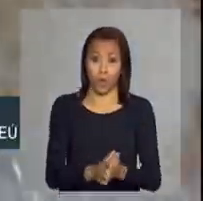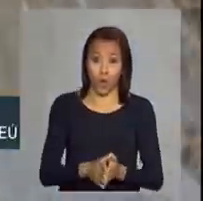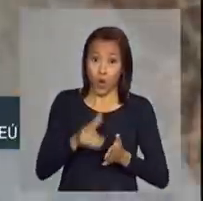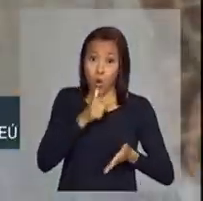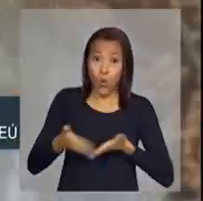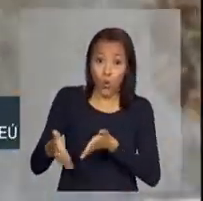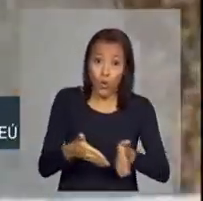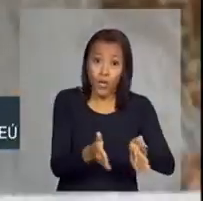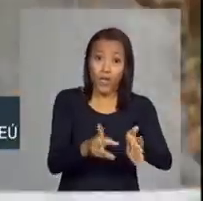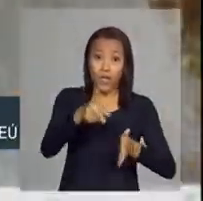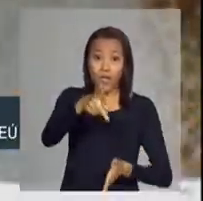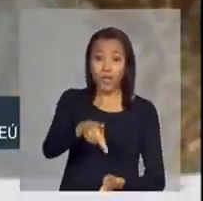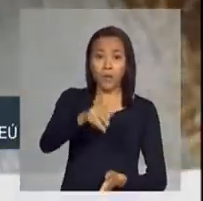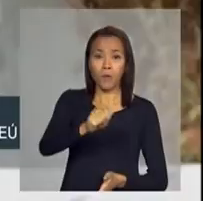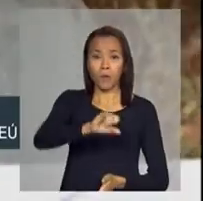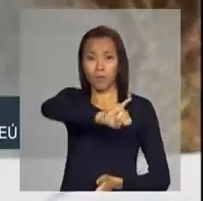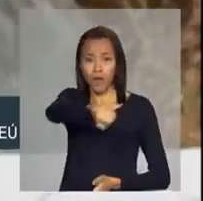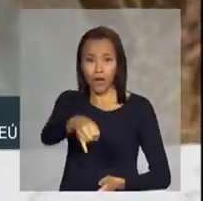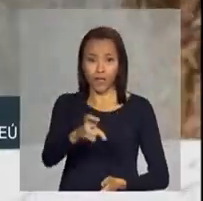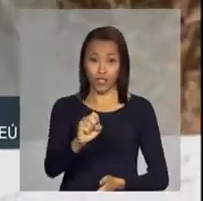no São Francisco.